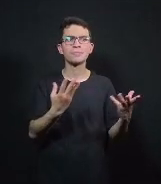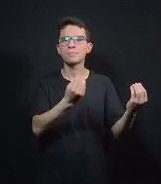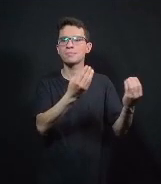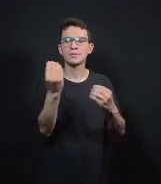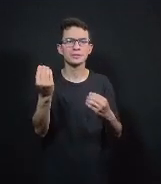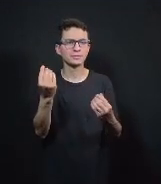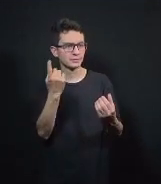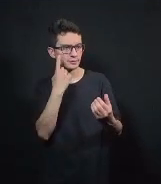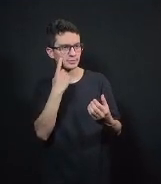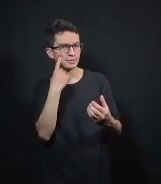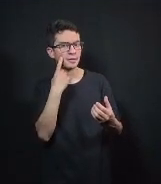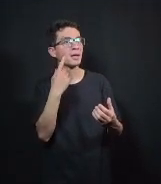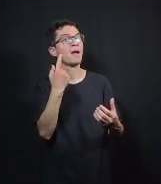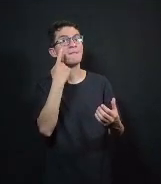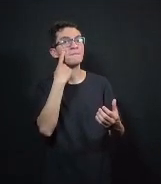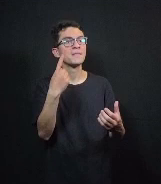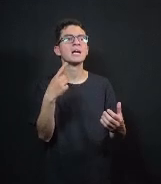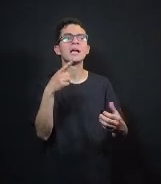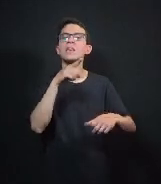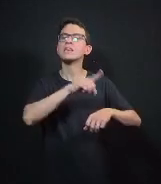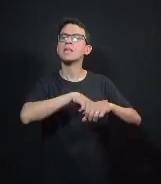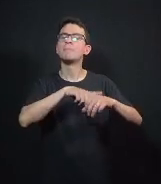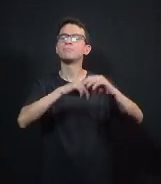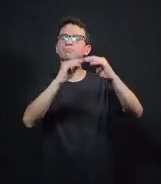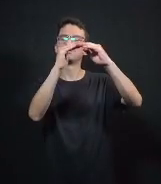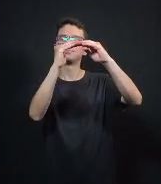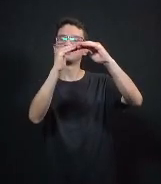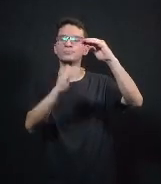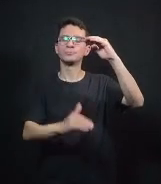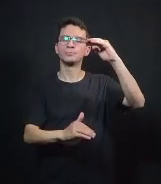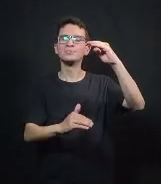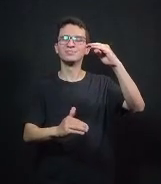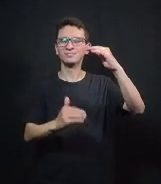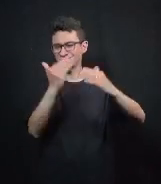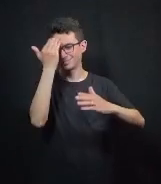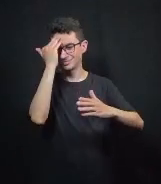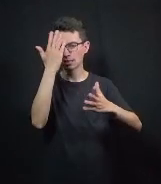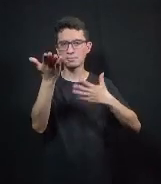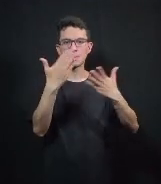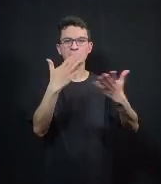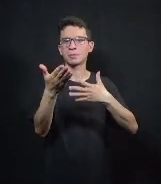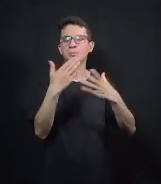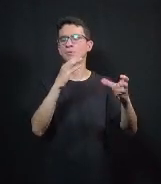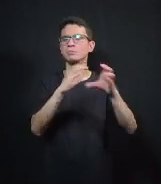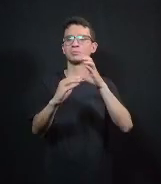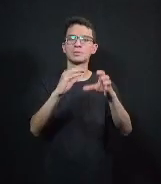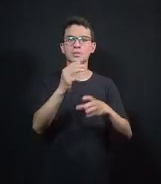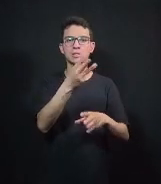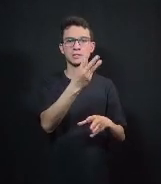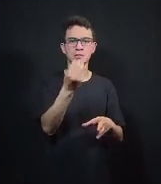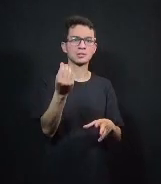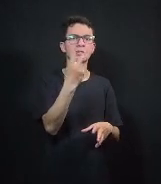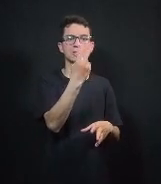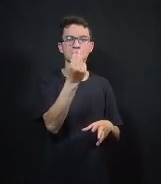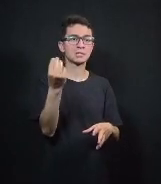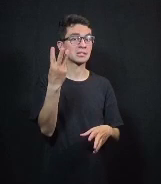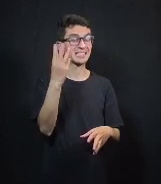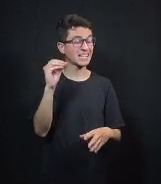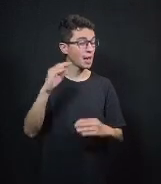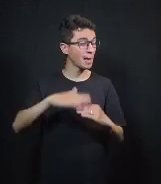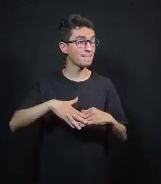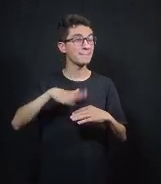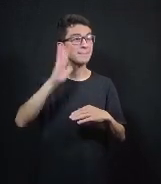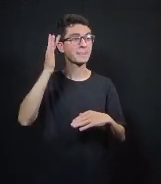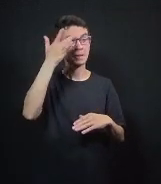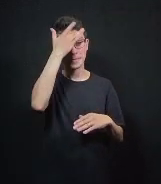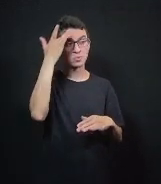tua timeline, né? Então, você tem várias pessoas falando com você, um usuário brasileiro tem 200, 300 conexões em média, então tem 300